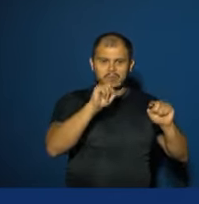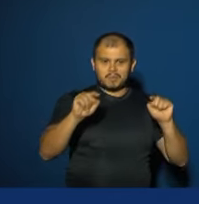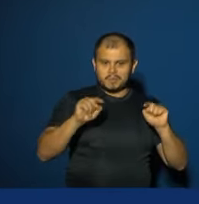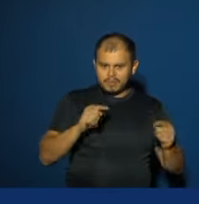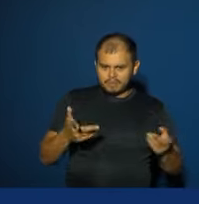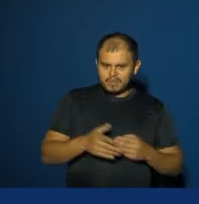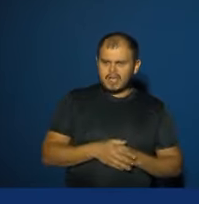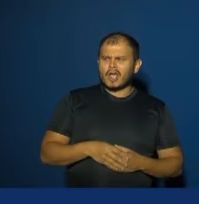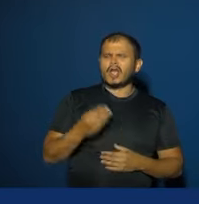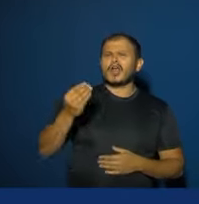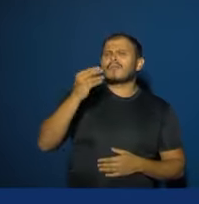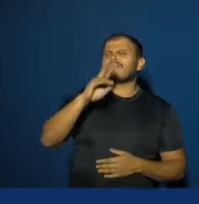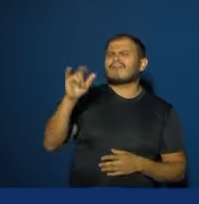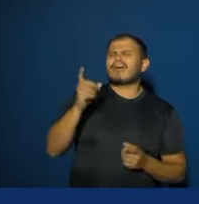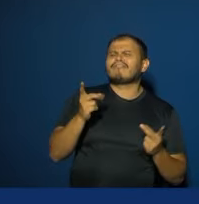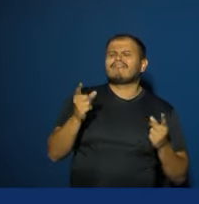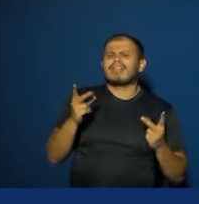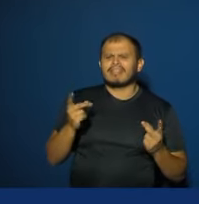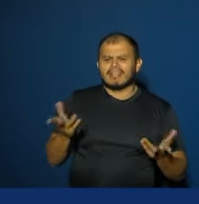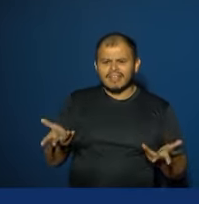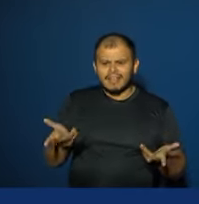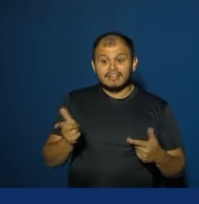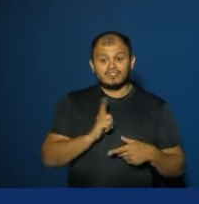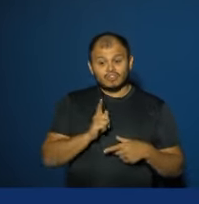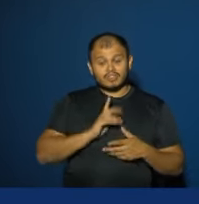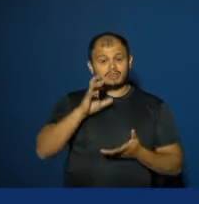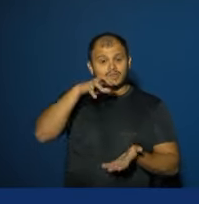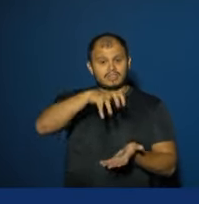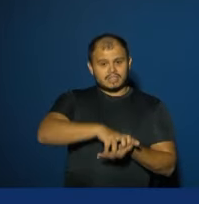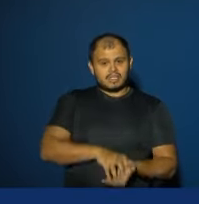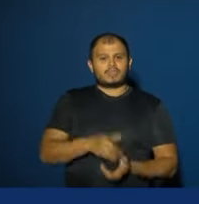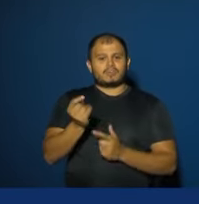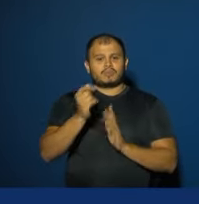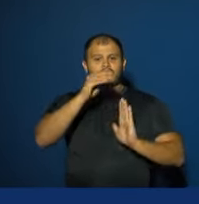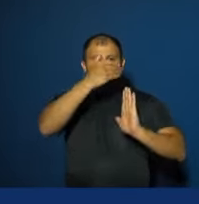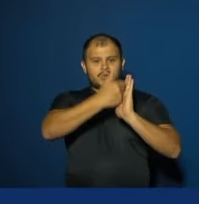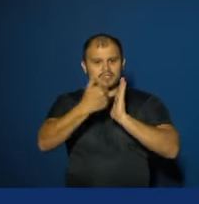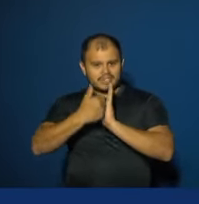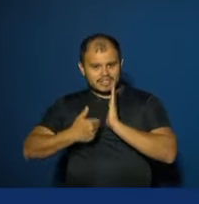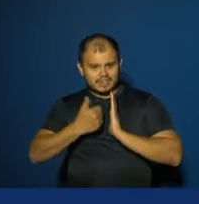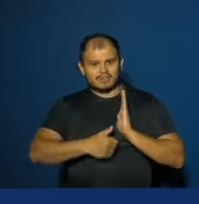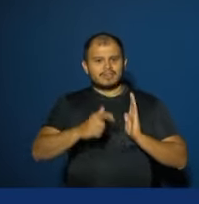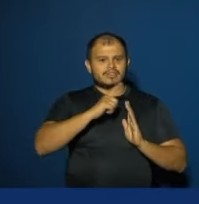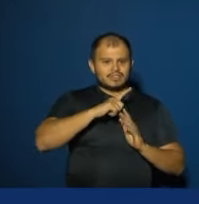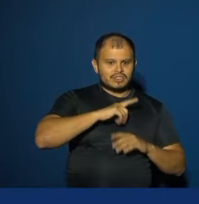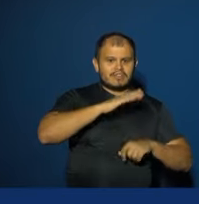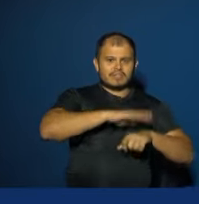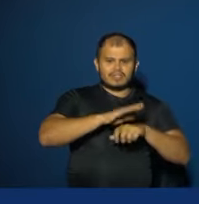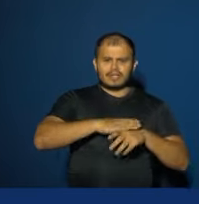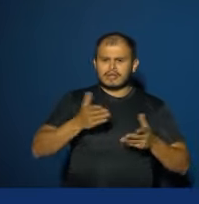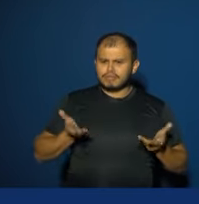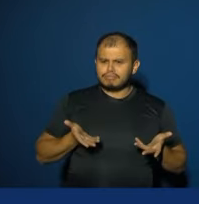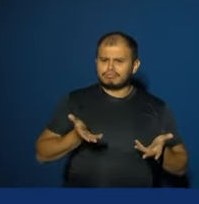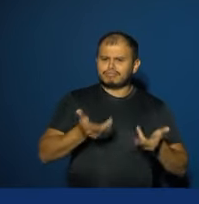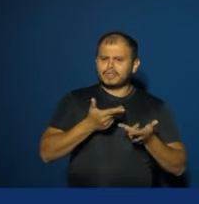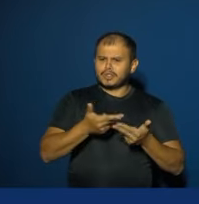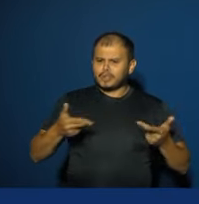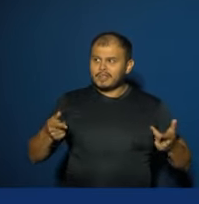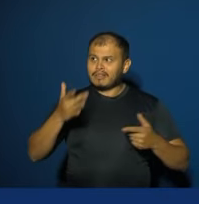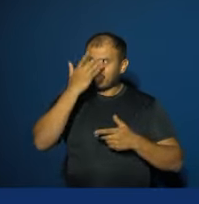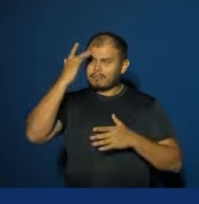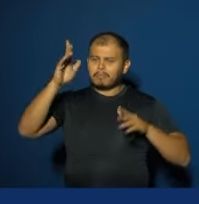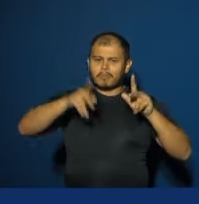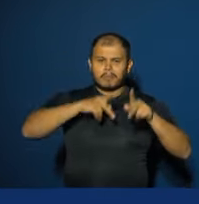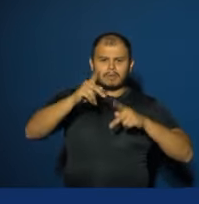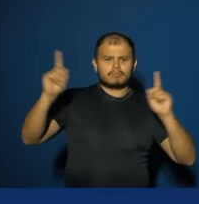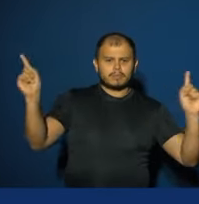vocês não vão vender nessa cidade pequenininha mas tinha um centro de promoção que fazia empadinha com a comunidade que levava o povo para fazer